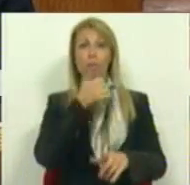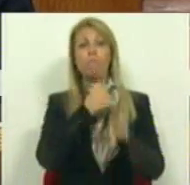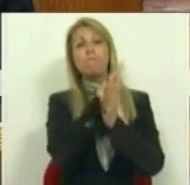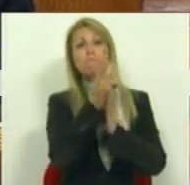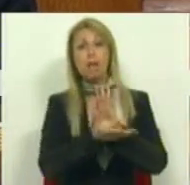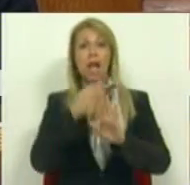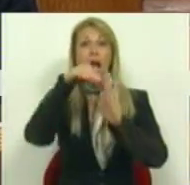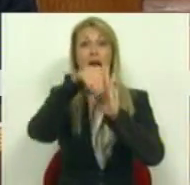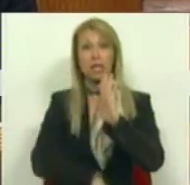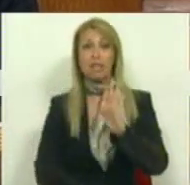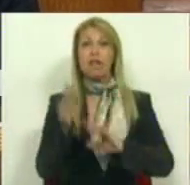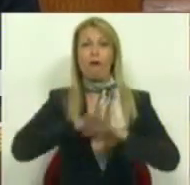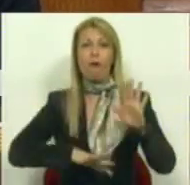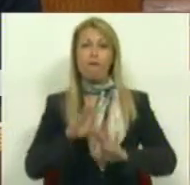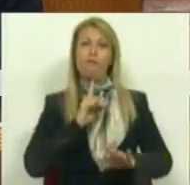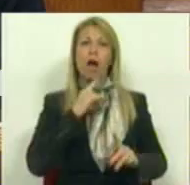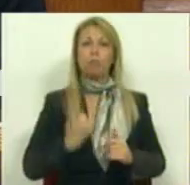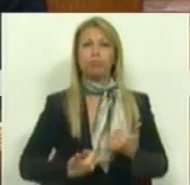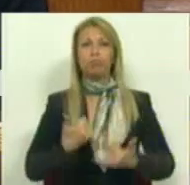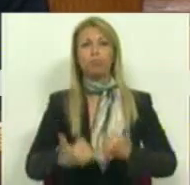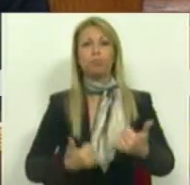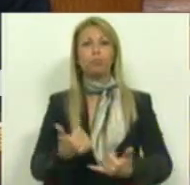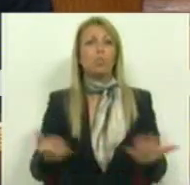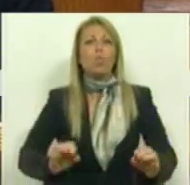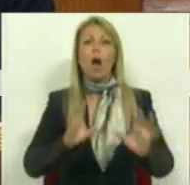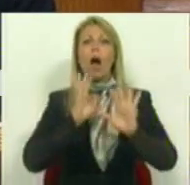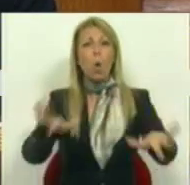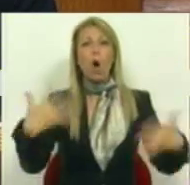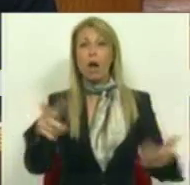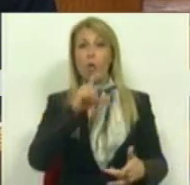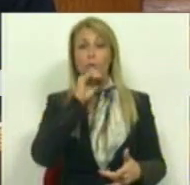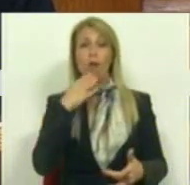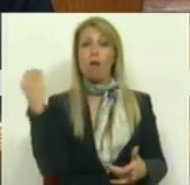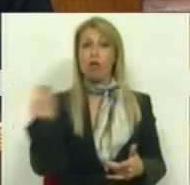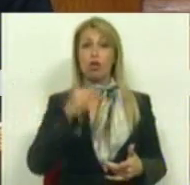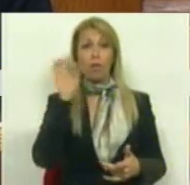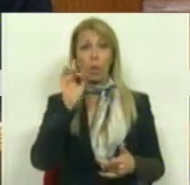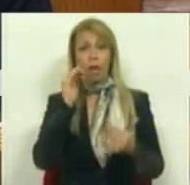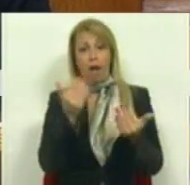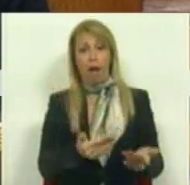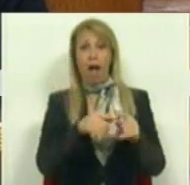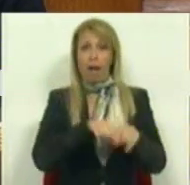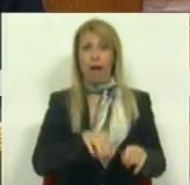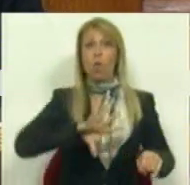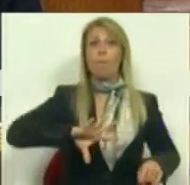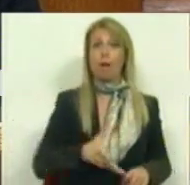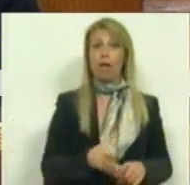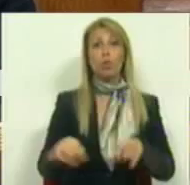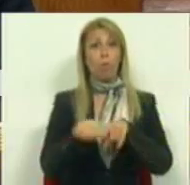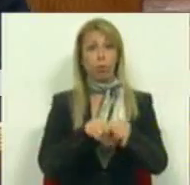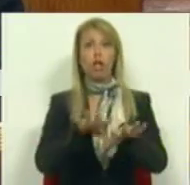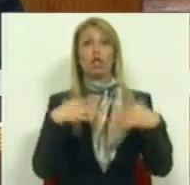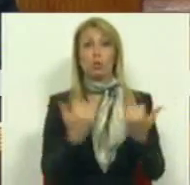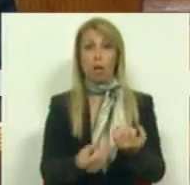vindo a colecionar. Não vão haver quaisquer oportunidades para os jovens qualificados neste país com a política social